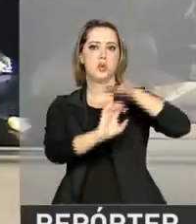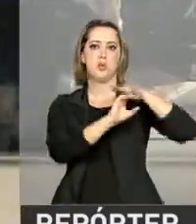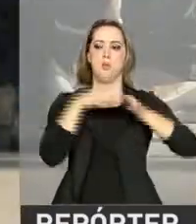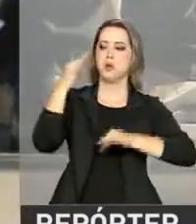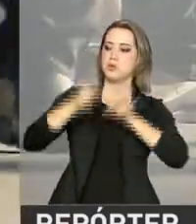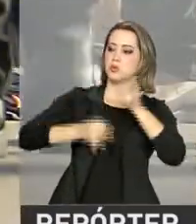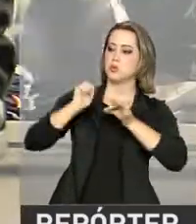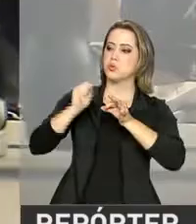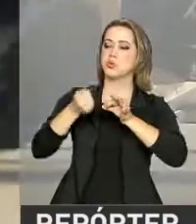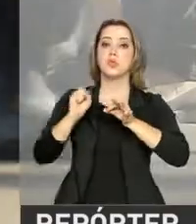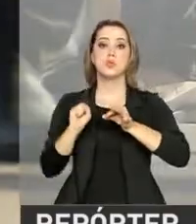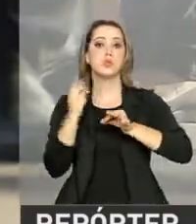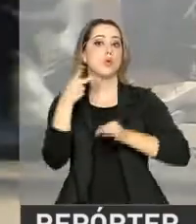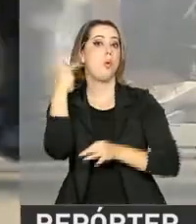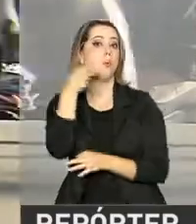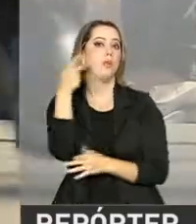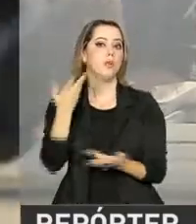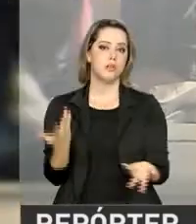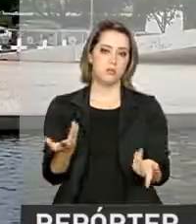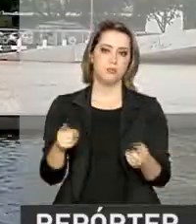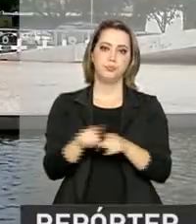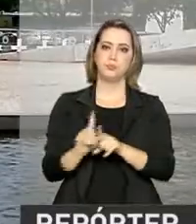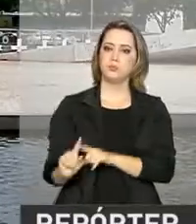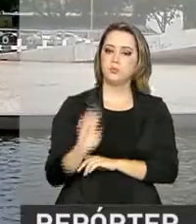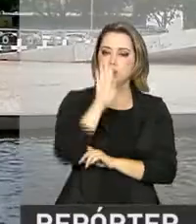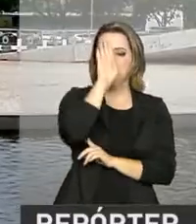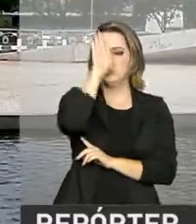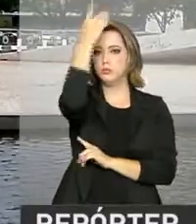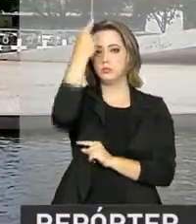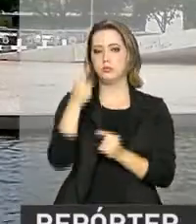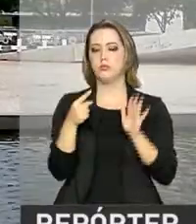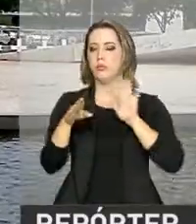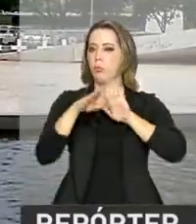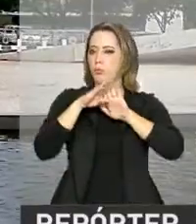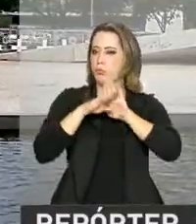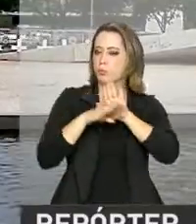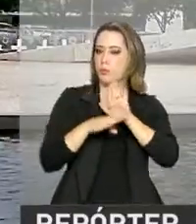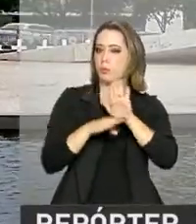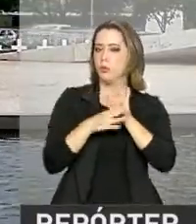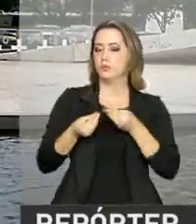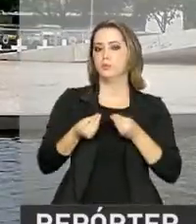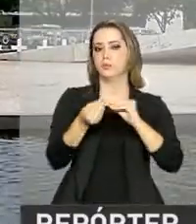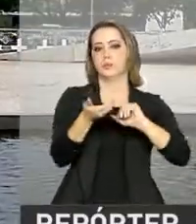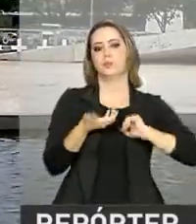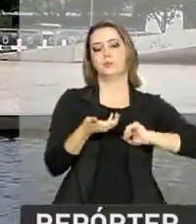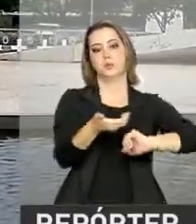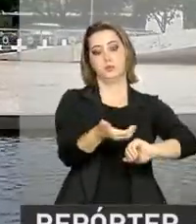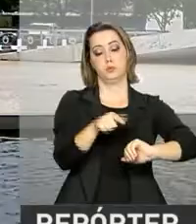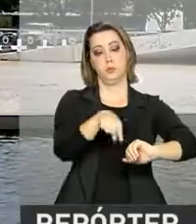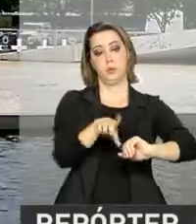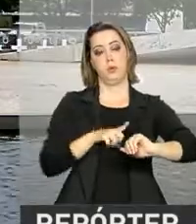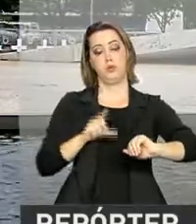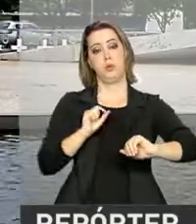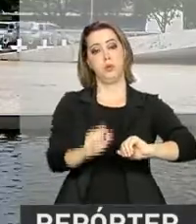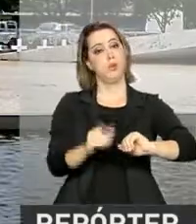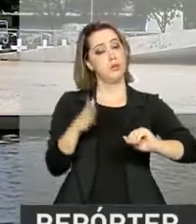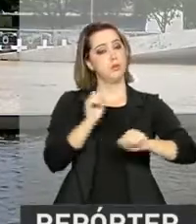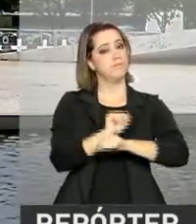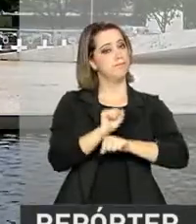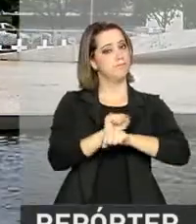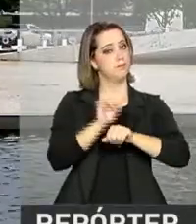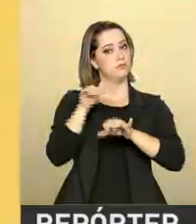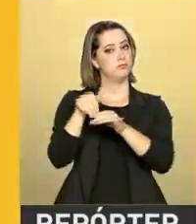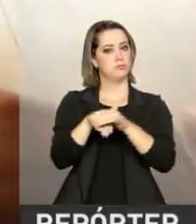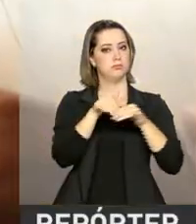ou políticos esse é um dos principais pontos da reforma da previdência enviada pelo governo ao congresso nacional e que aguarda